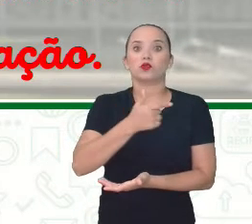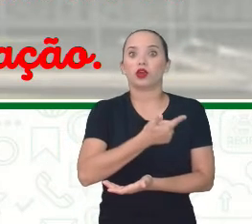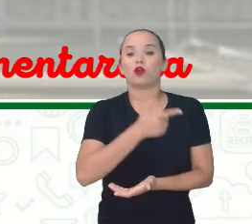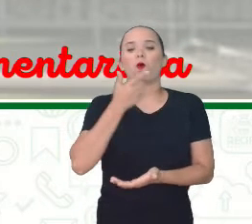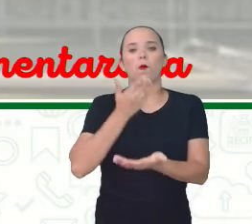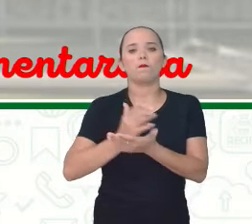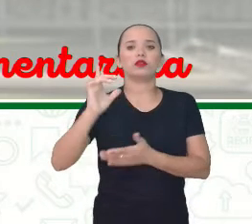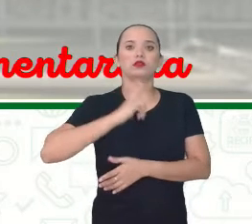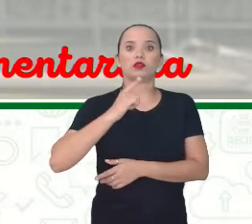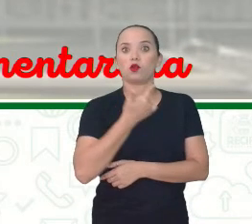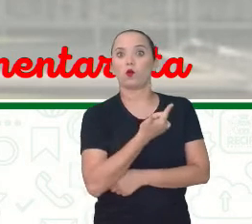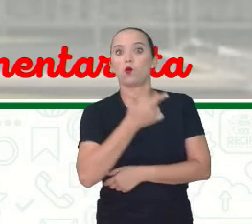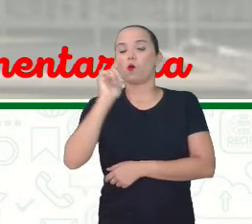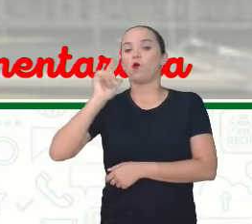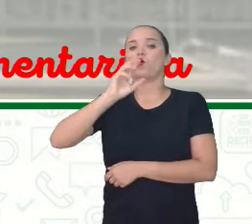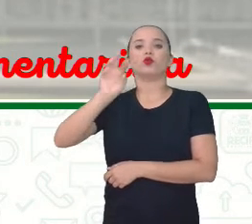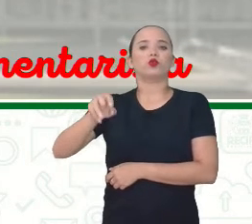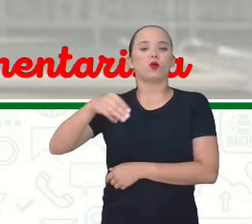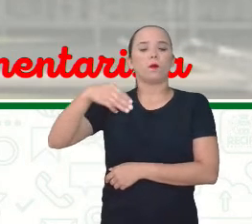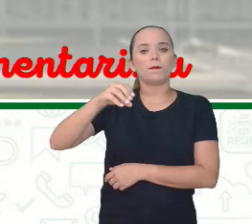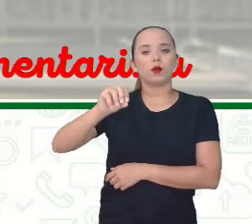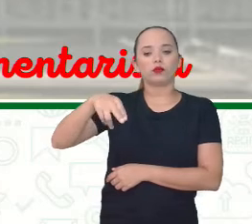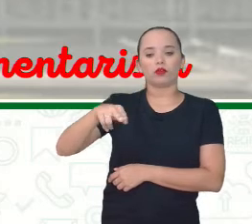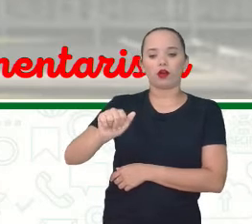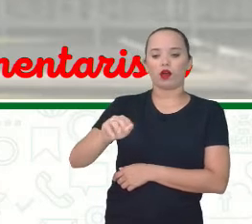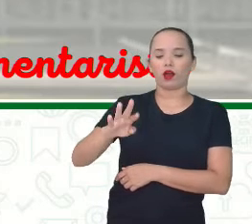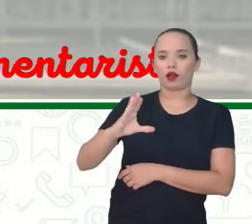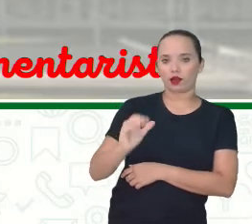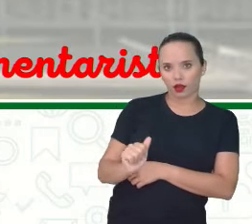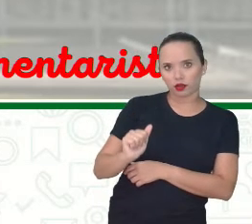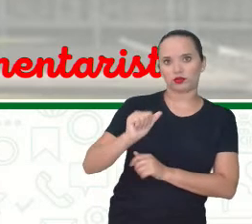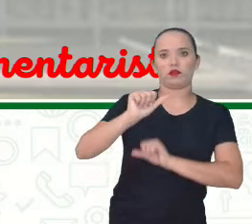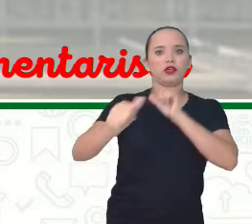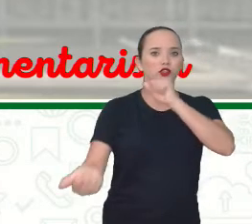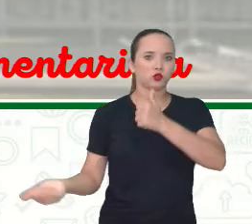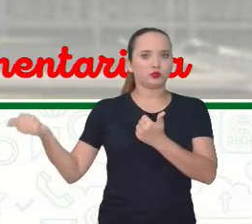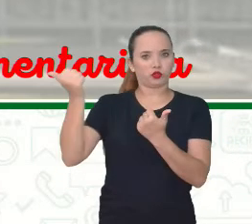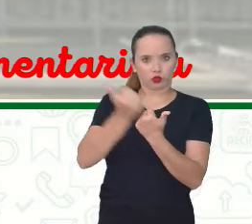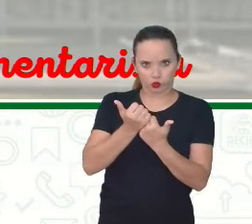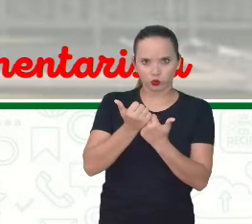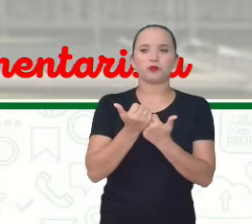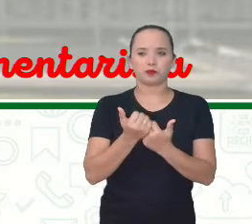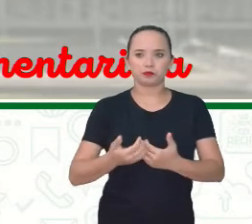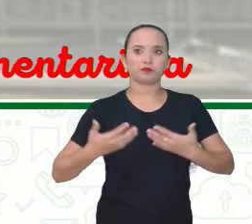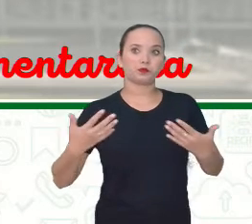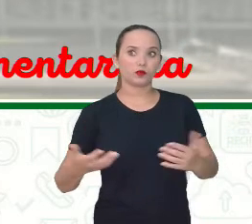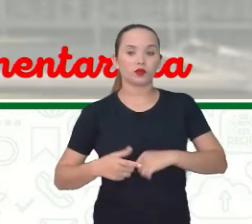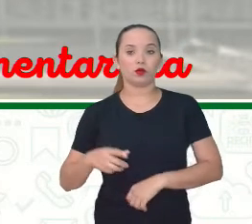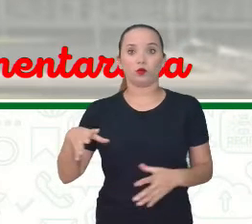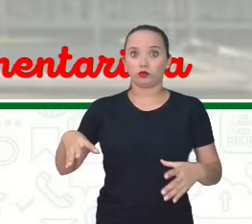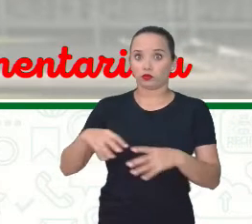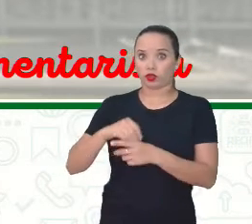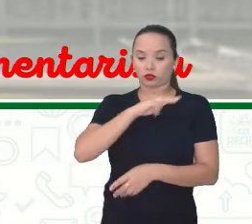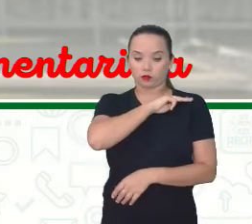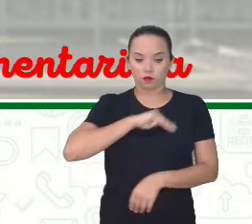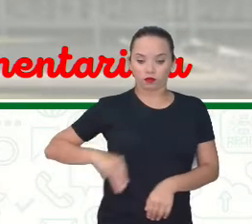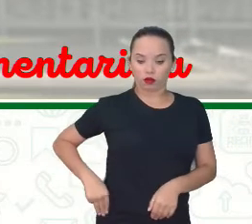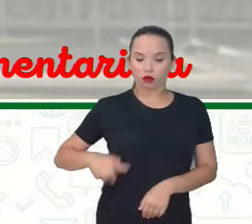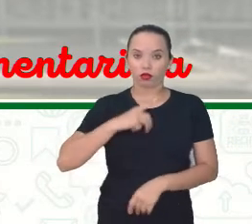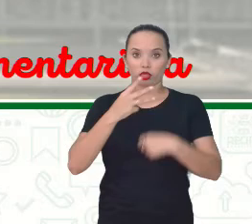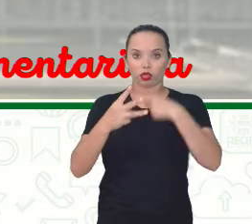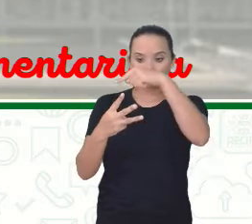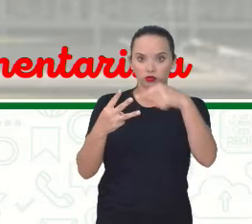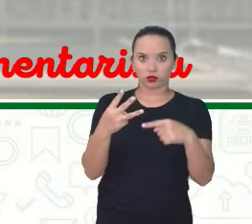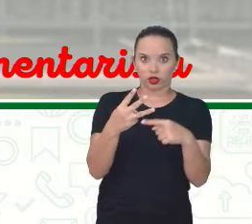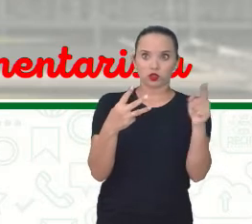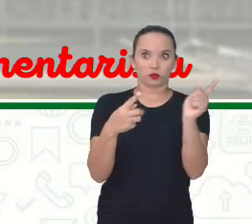monarca. Então, nesse sentido, a monarquia ela se evidenciou ao longo da história de três formas possíveis. Primeira,